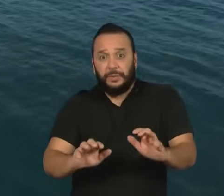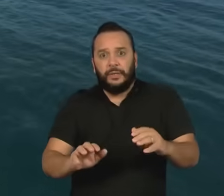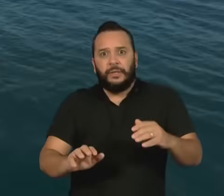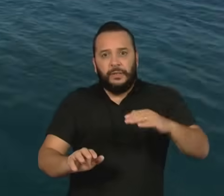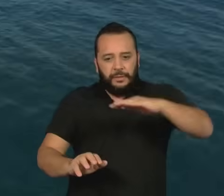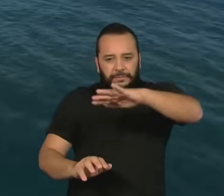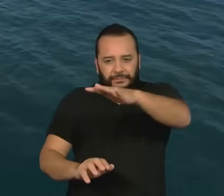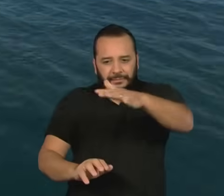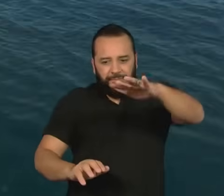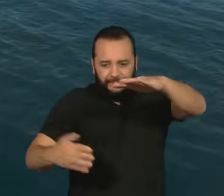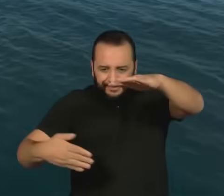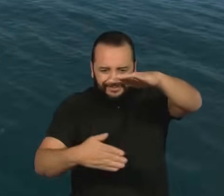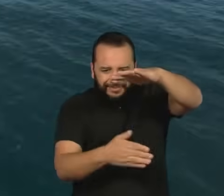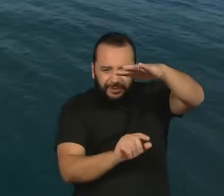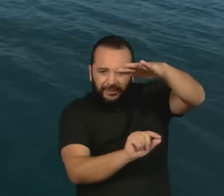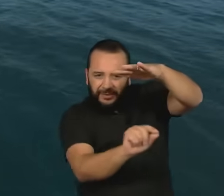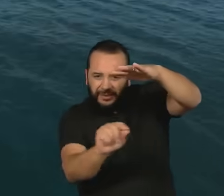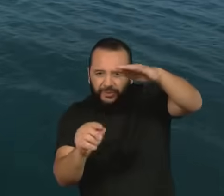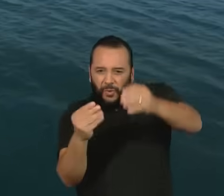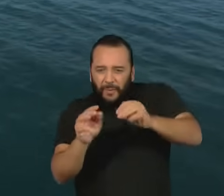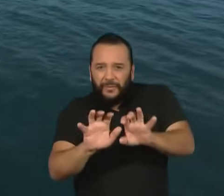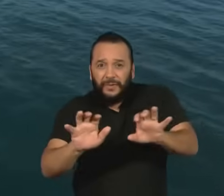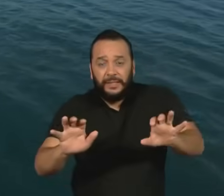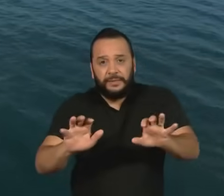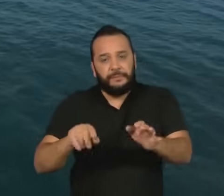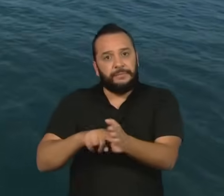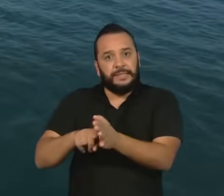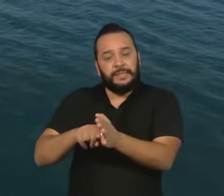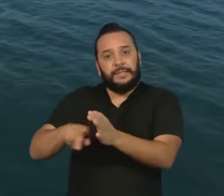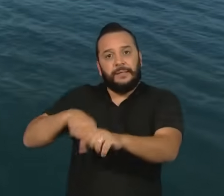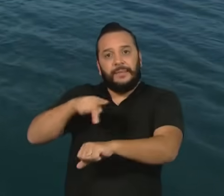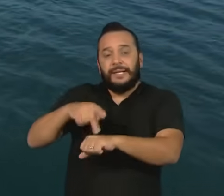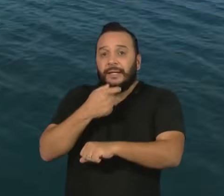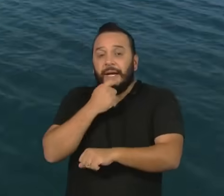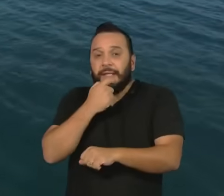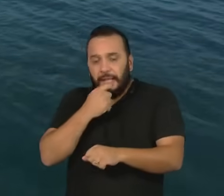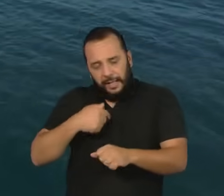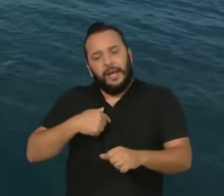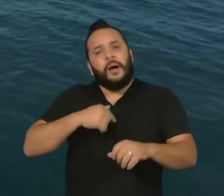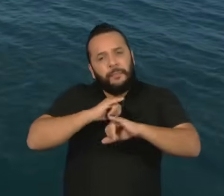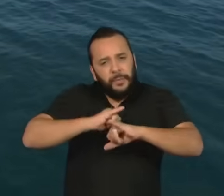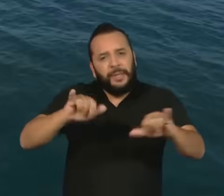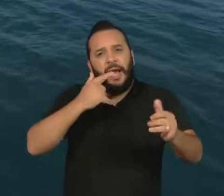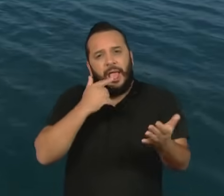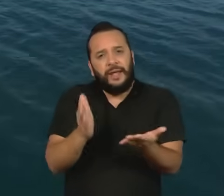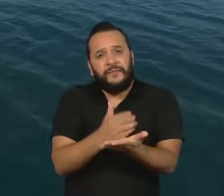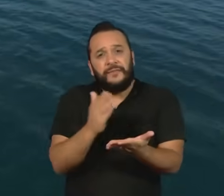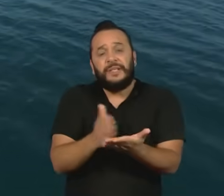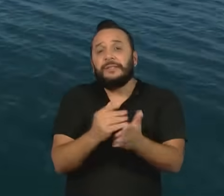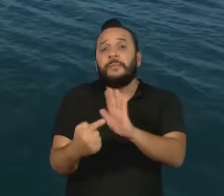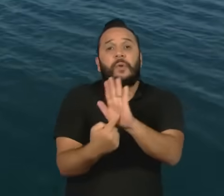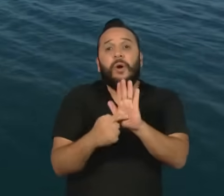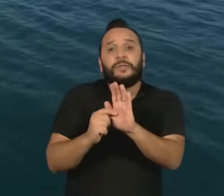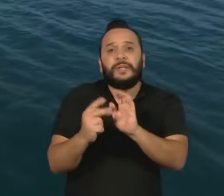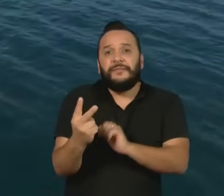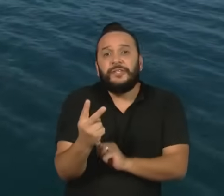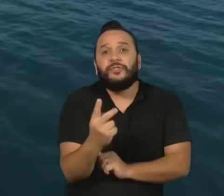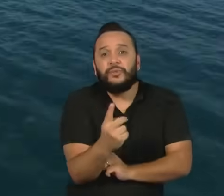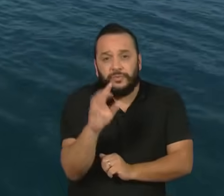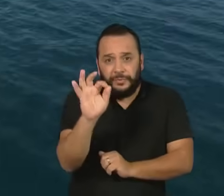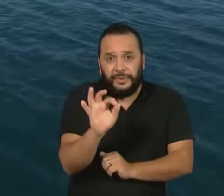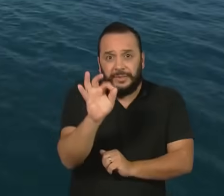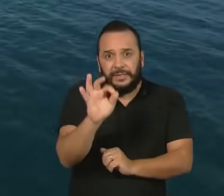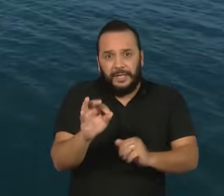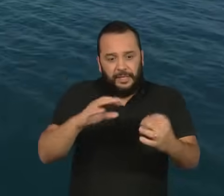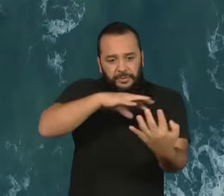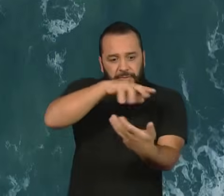Estudo da Universidade de Plymouth, na Inglaterra, publicado na revista Global Change Biology, revela que mais de 21% dos